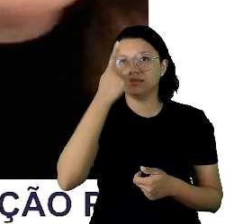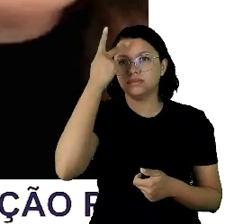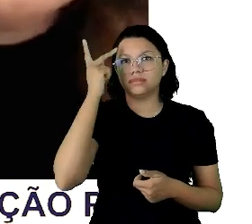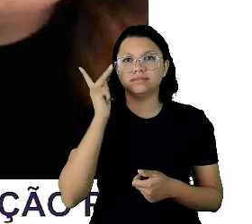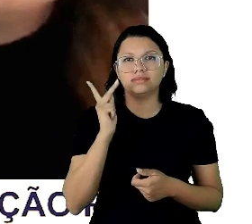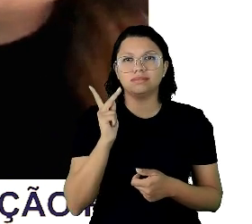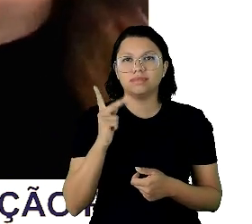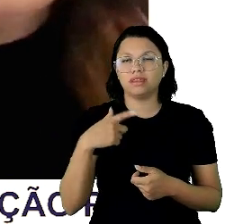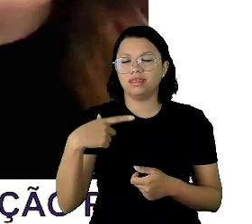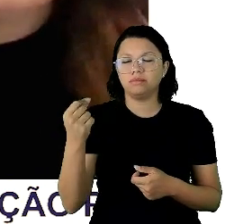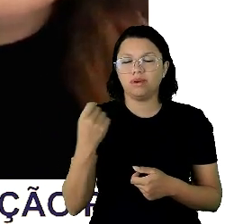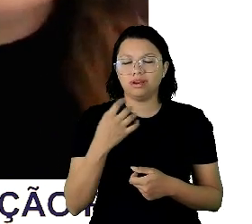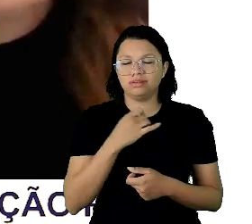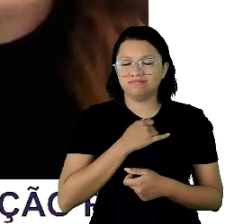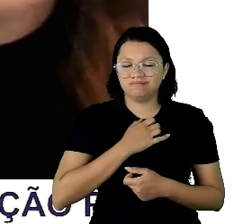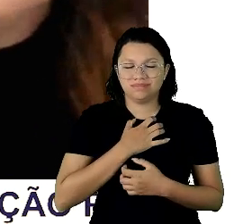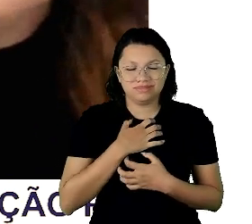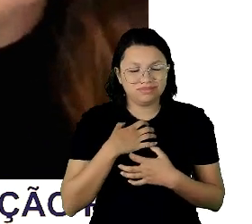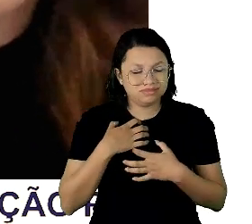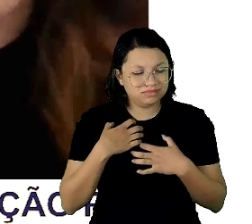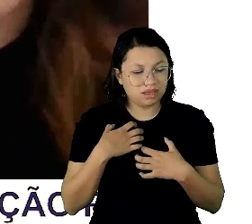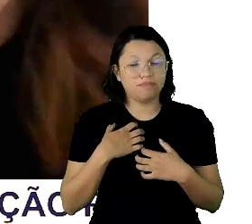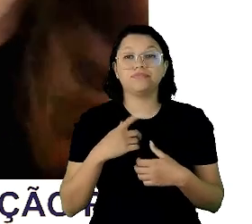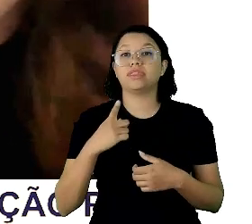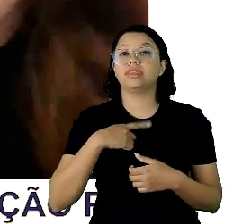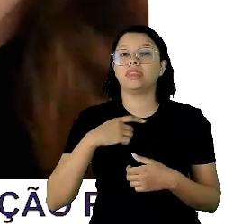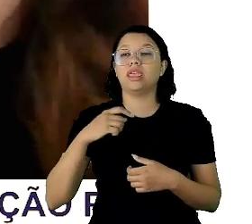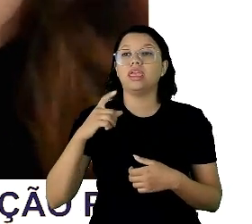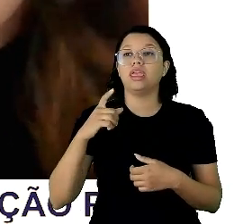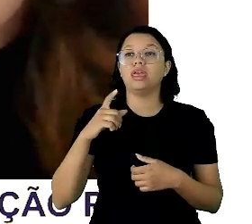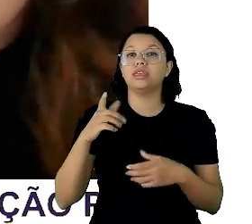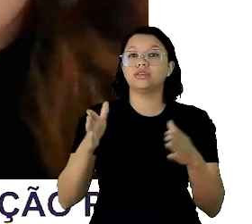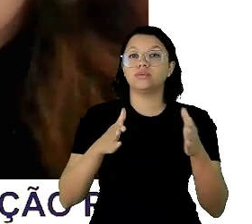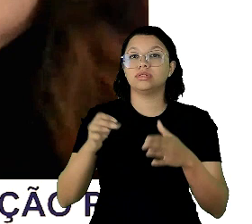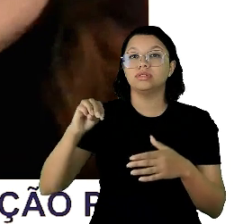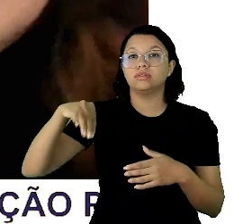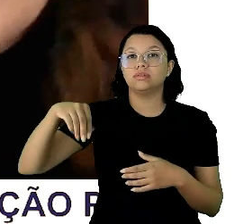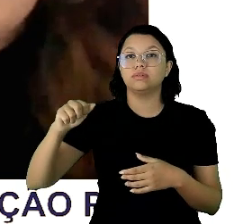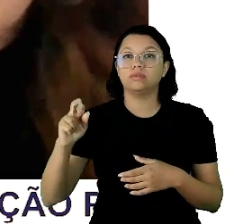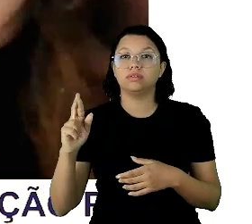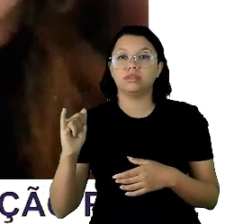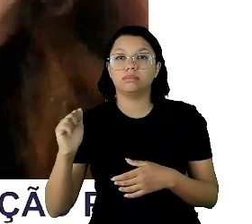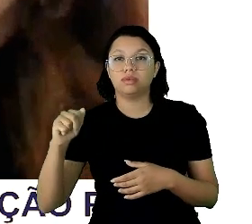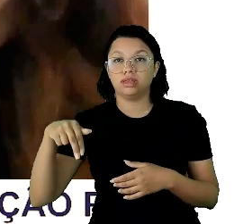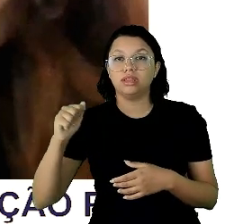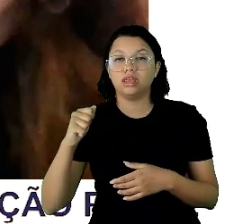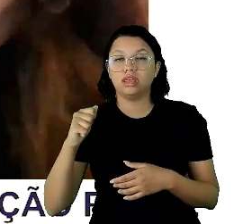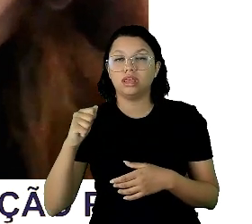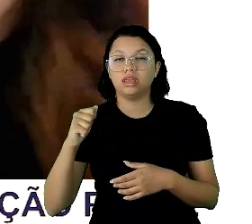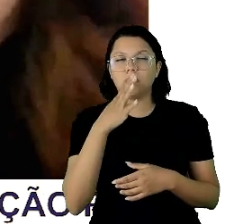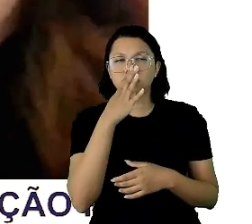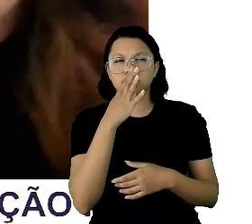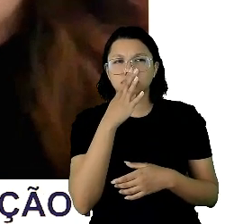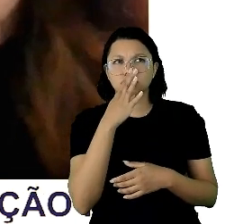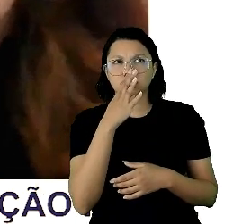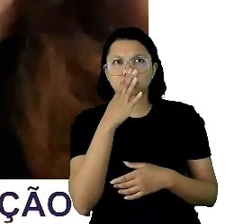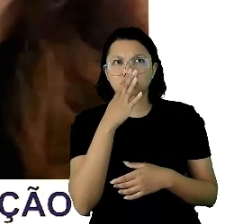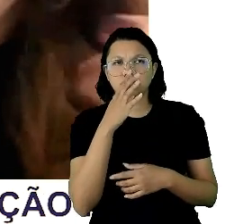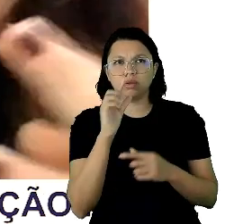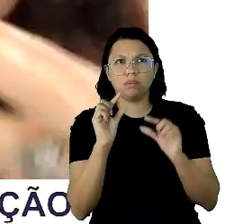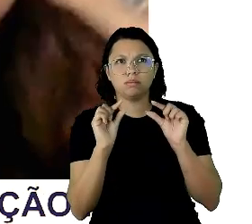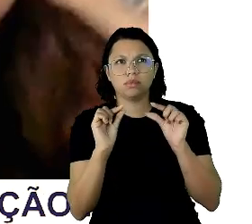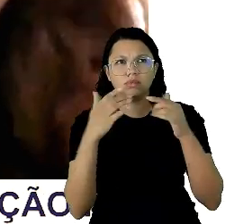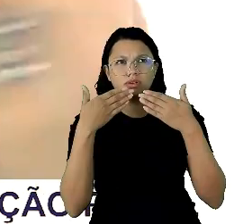A gente tem o caso da Mariana Ferrer lá, que eu vi o pedaço da audiência, e eu vi também que faltou um tato